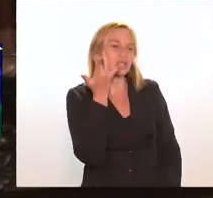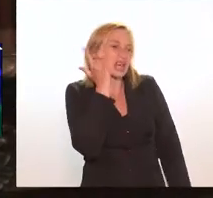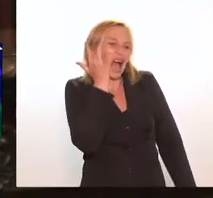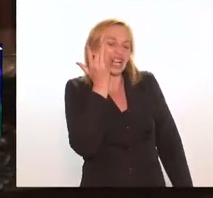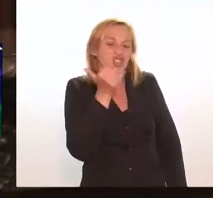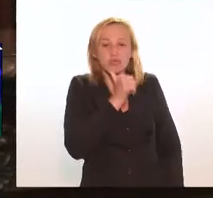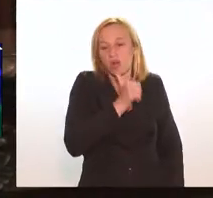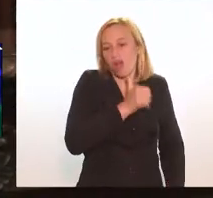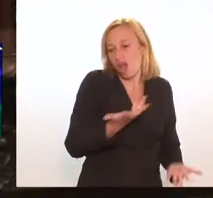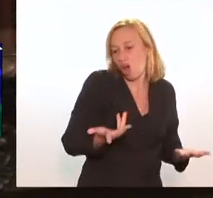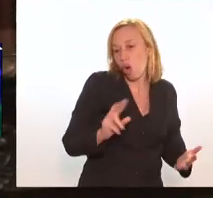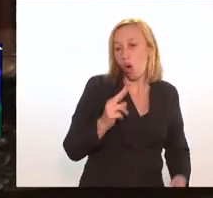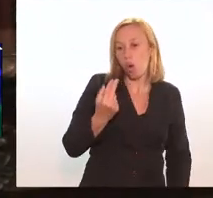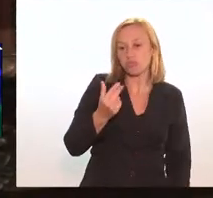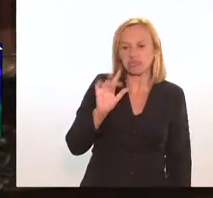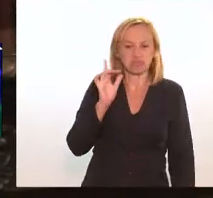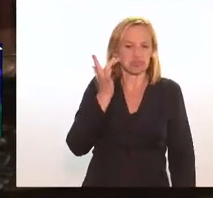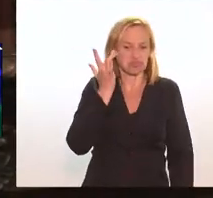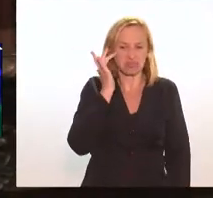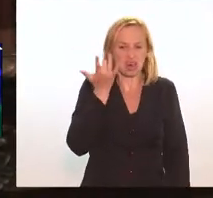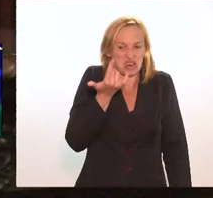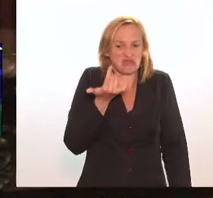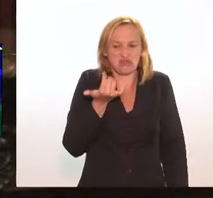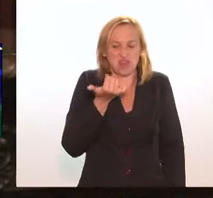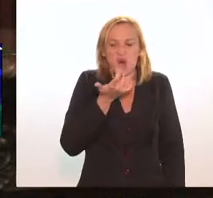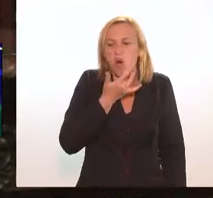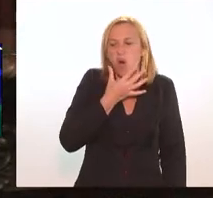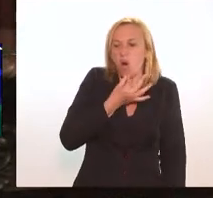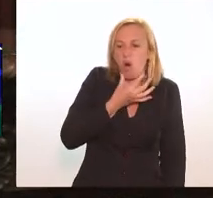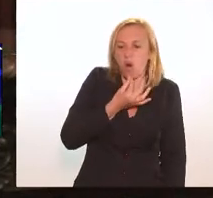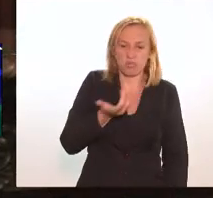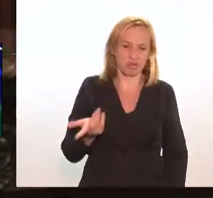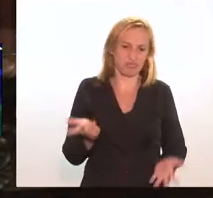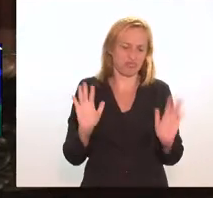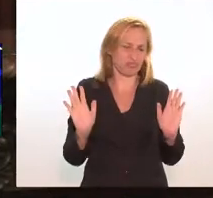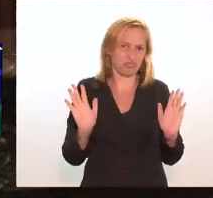sexo. Me trago a fundamentação científica.